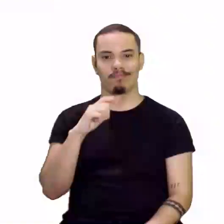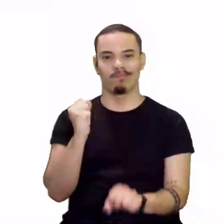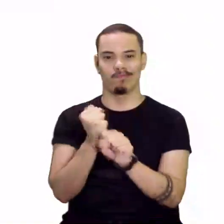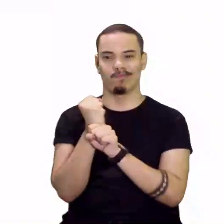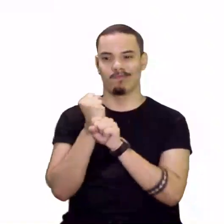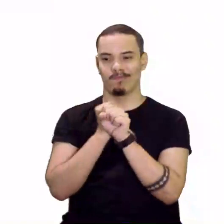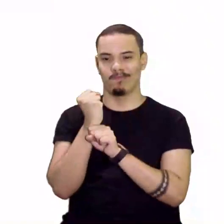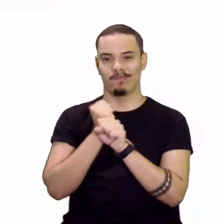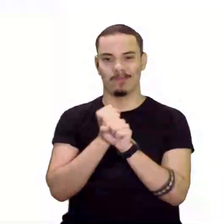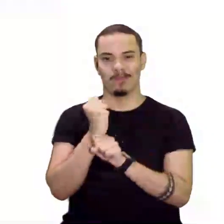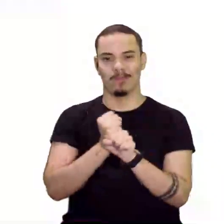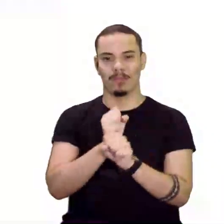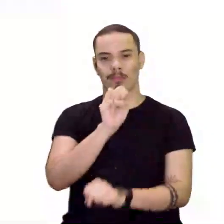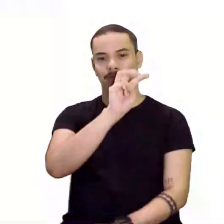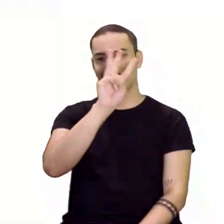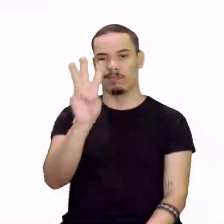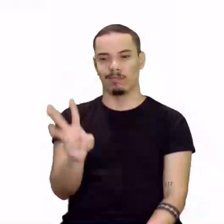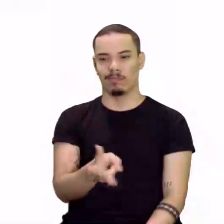de anos.